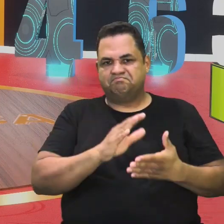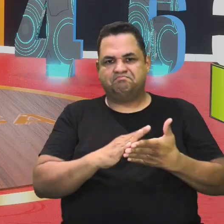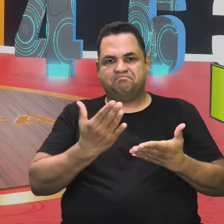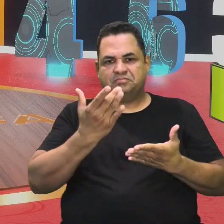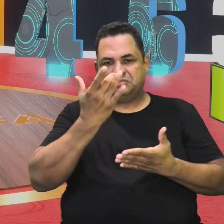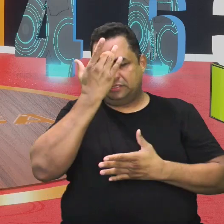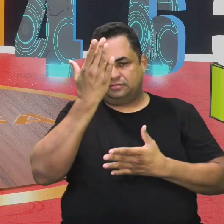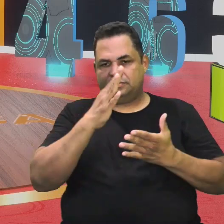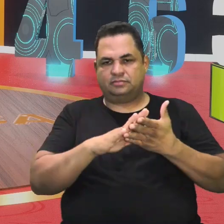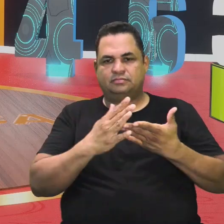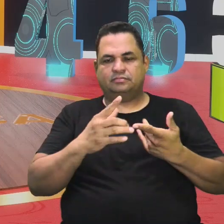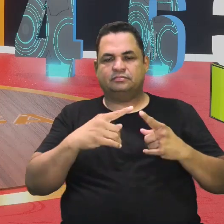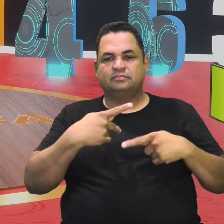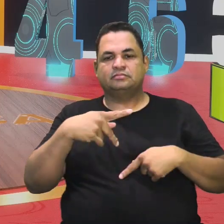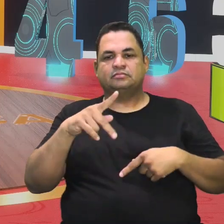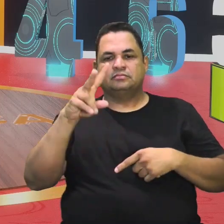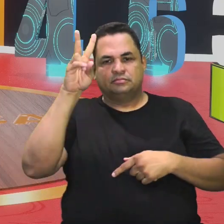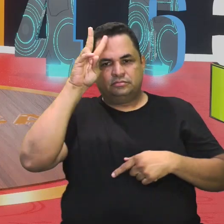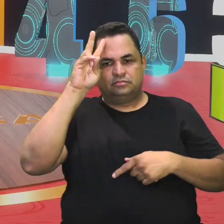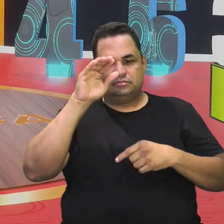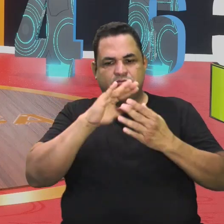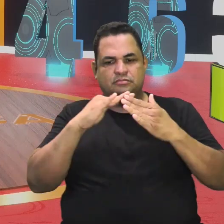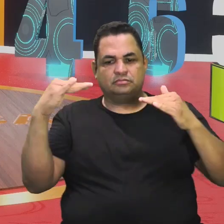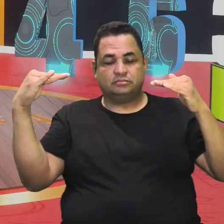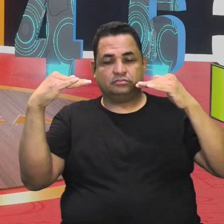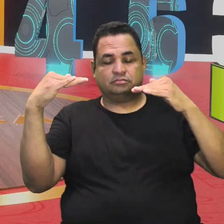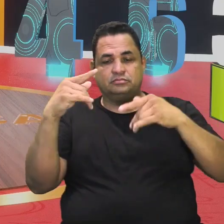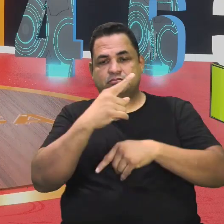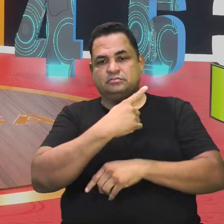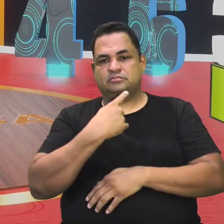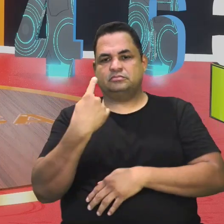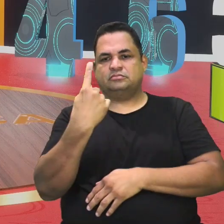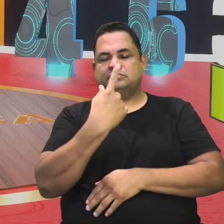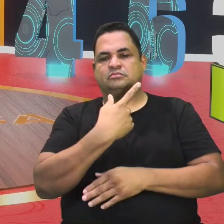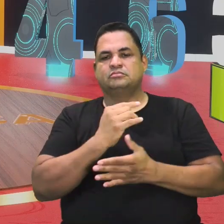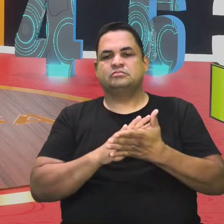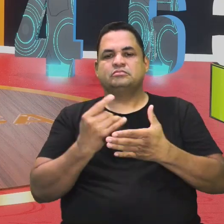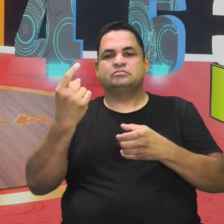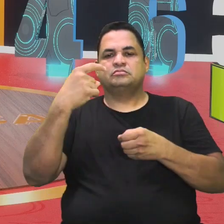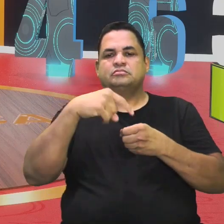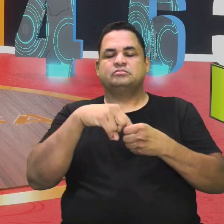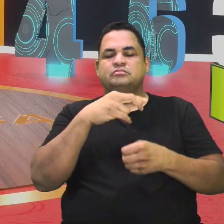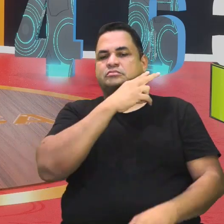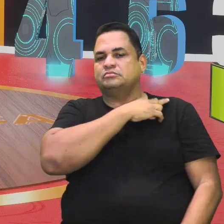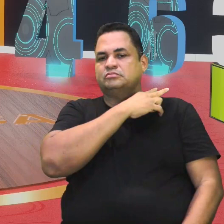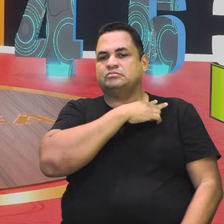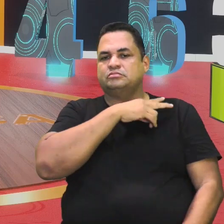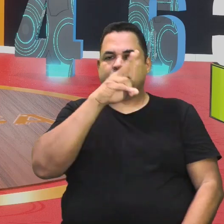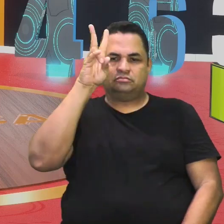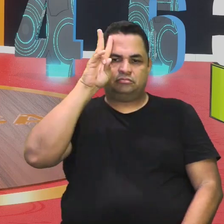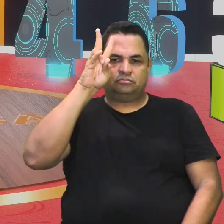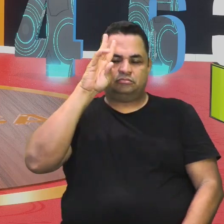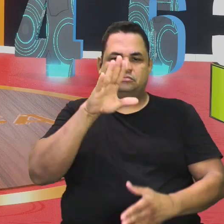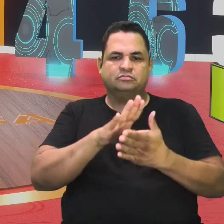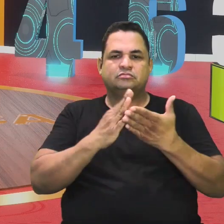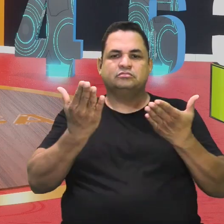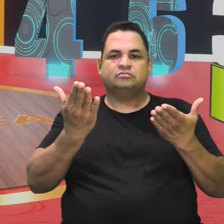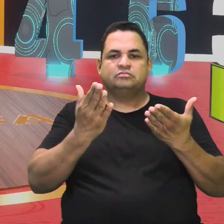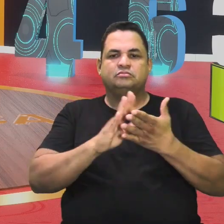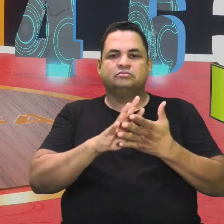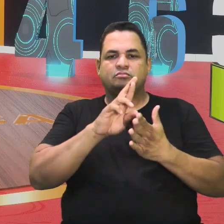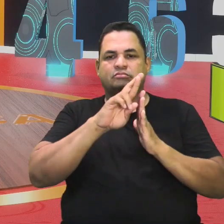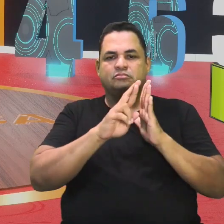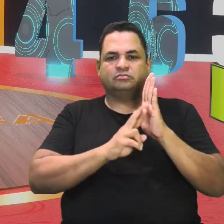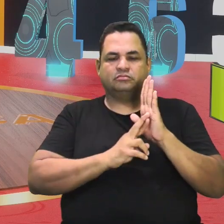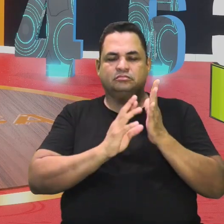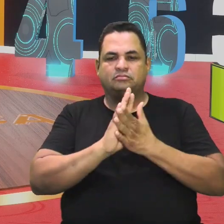partezinha ali. Até porque, para lembrar se está ou não alinhado, nós voltamos lá no 2º ano e relembramos para vocês a